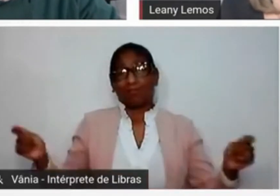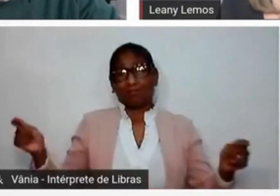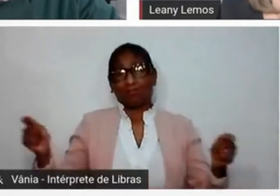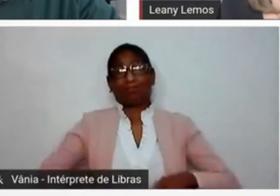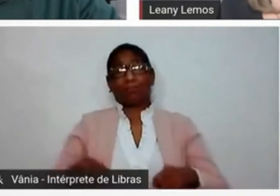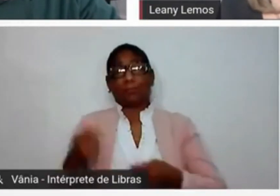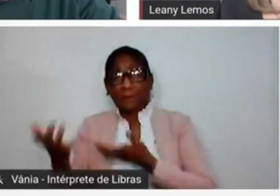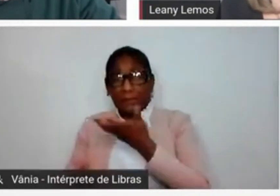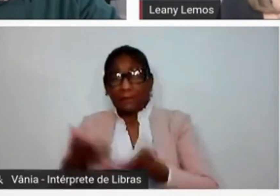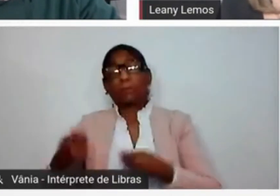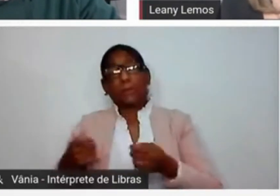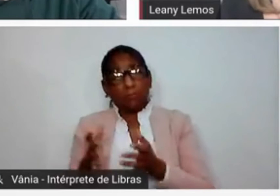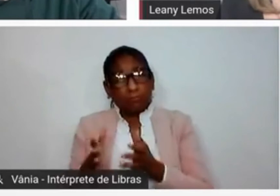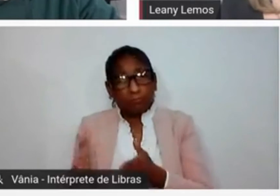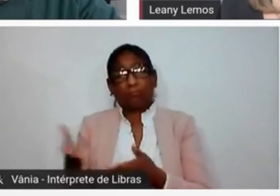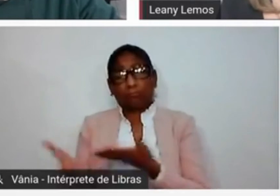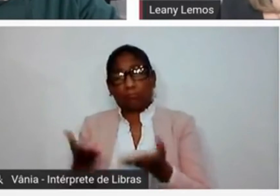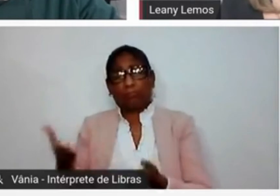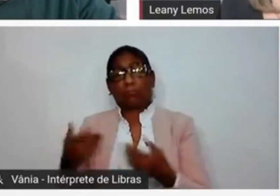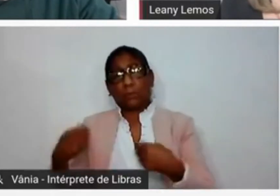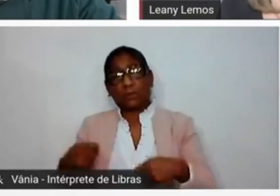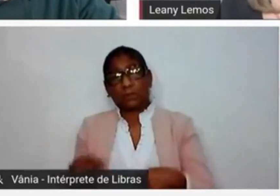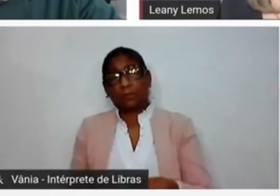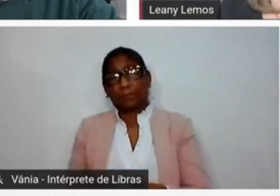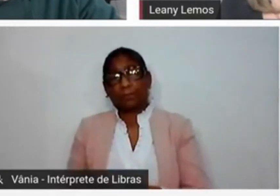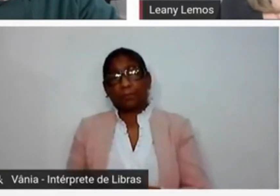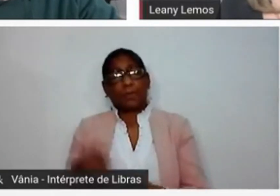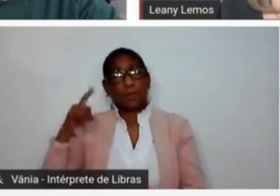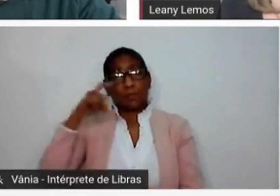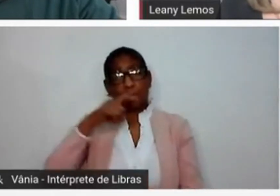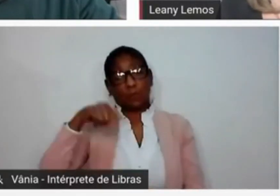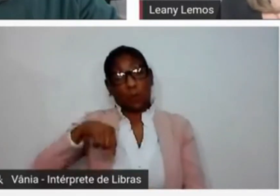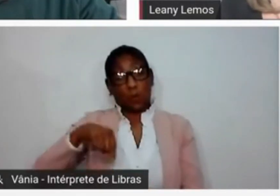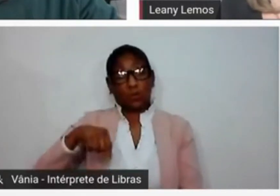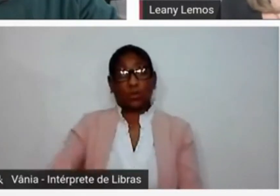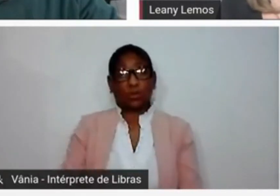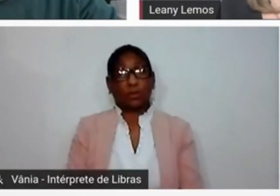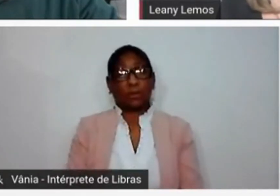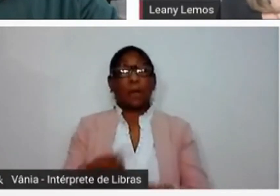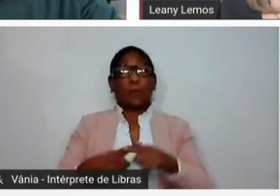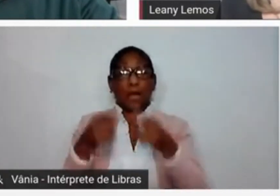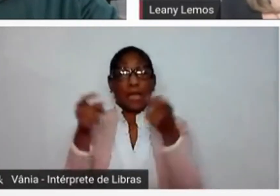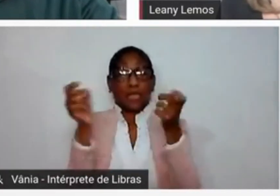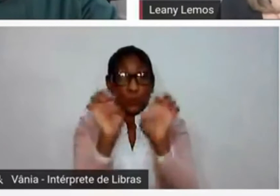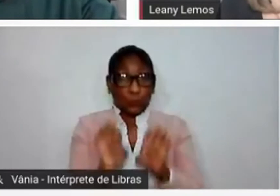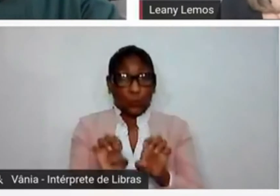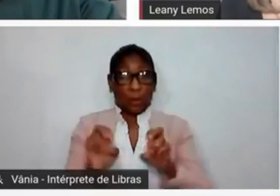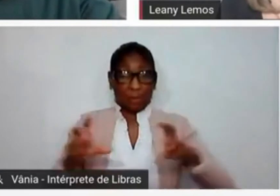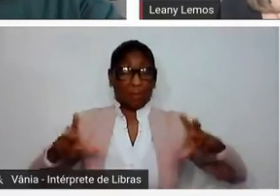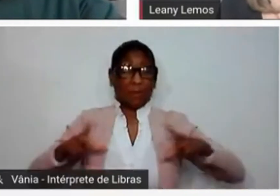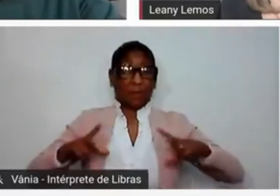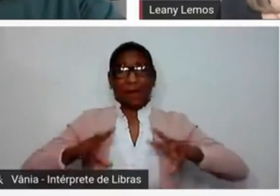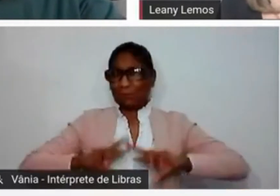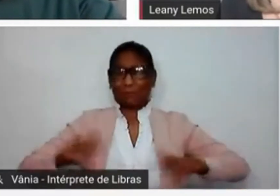de atendimento de todos. Já há dificuldade nesse atendimento hoje estrutura privada que deixaremos